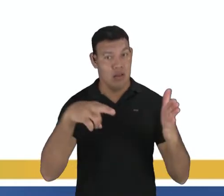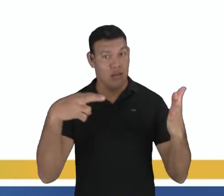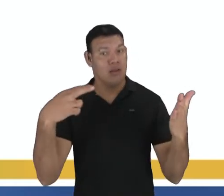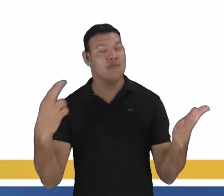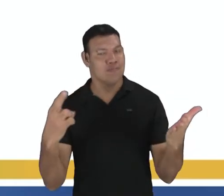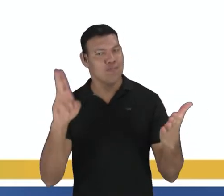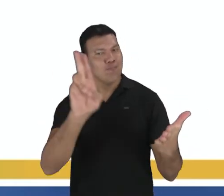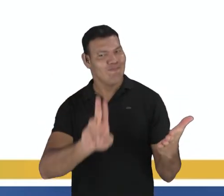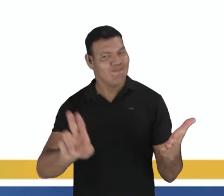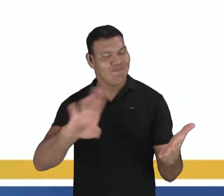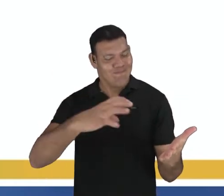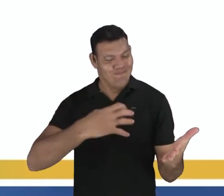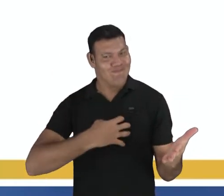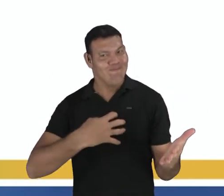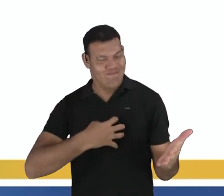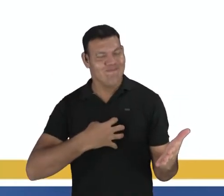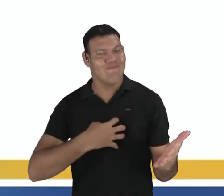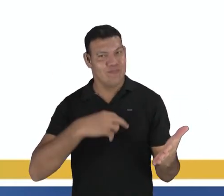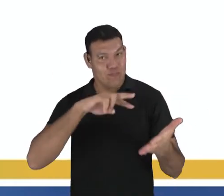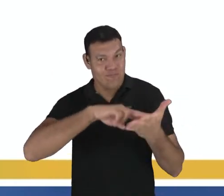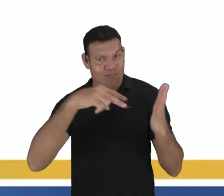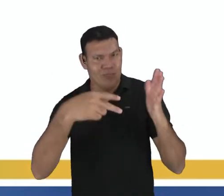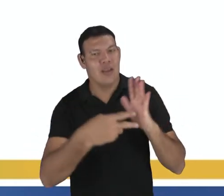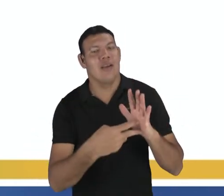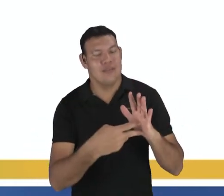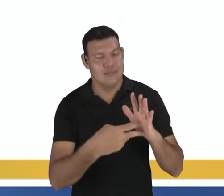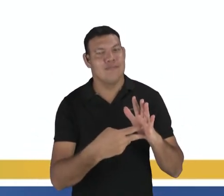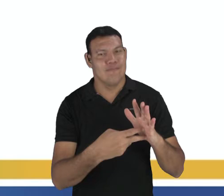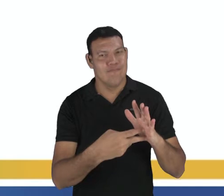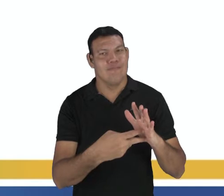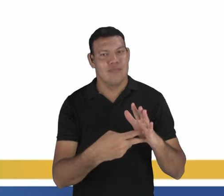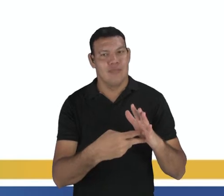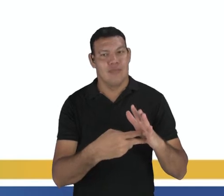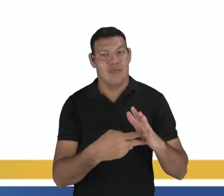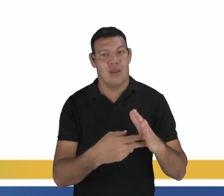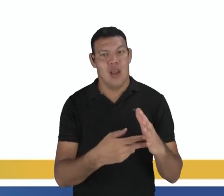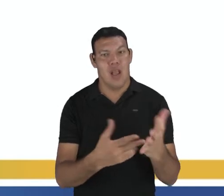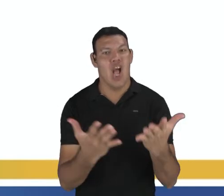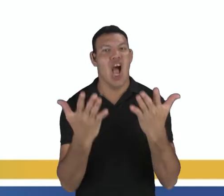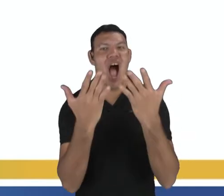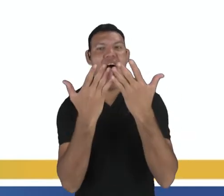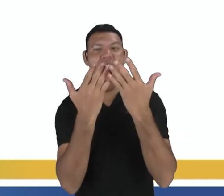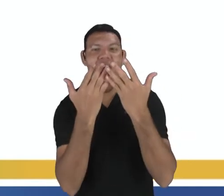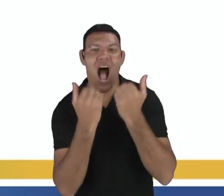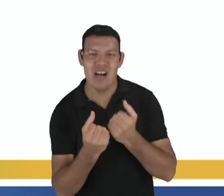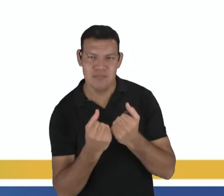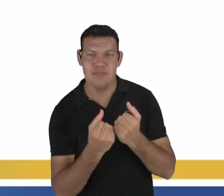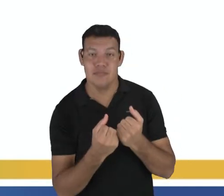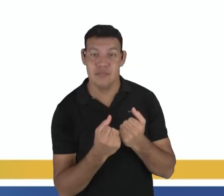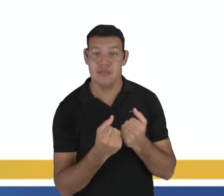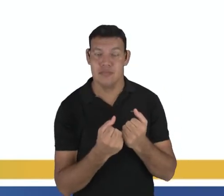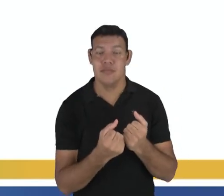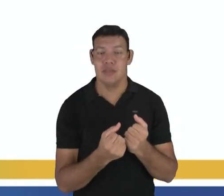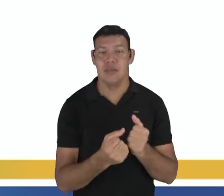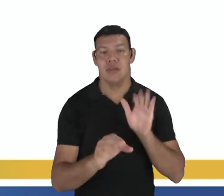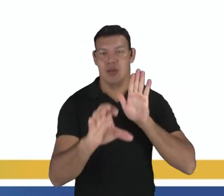revista utilizou desse significado para quê? Para verificar essa questão do devorar. Utilizou do